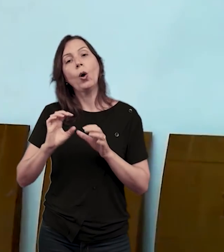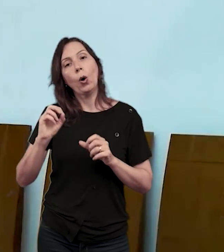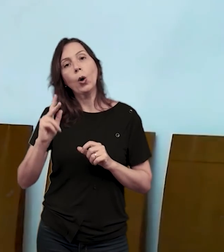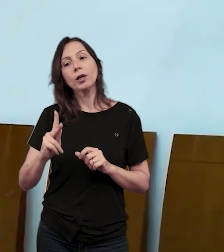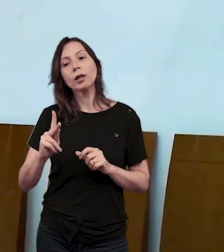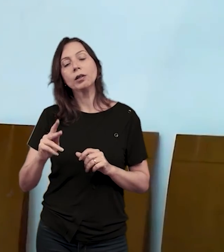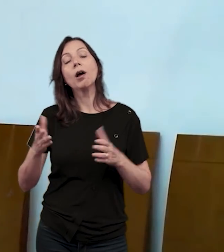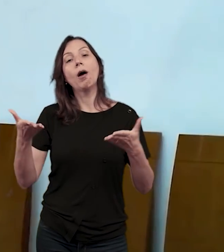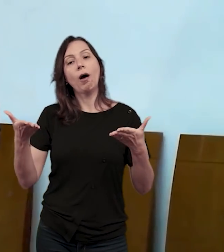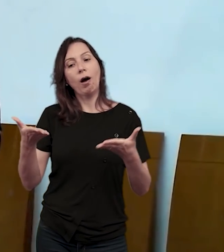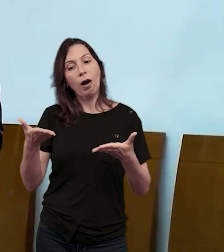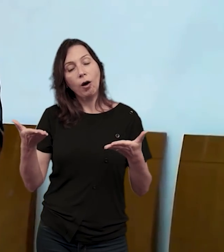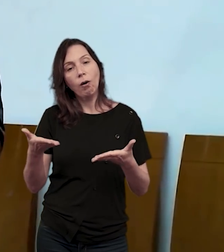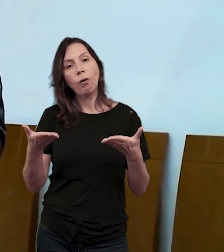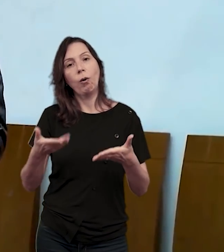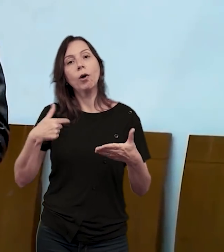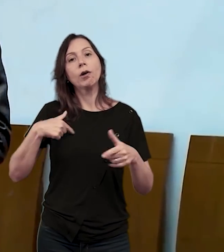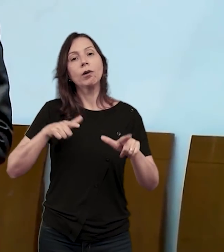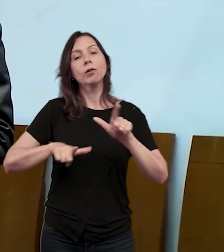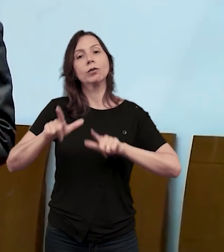Agora é comigo.